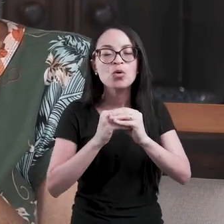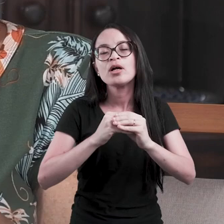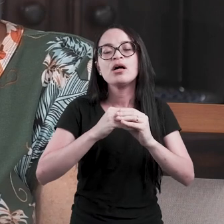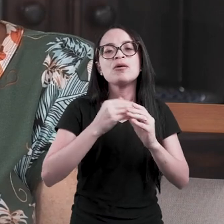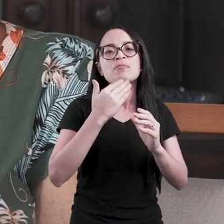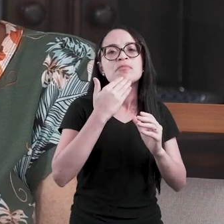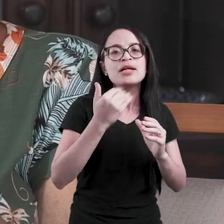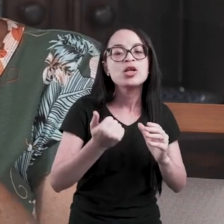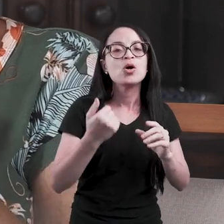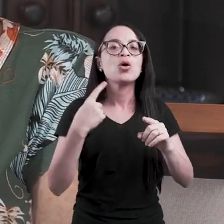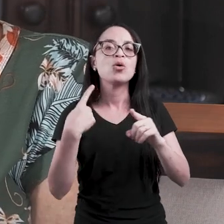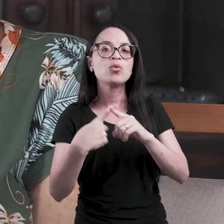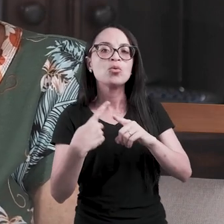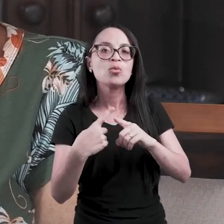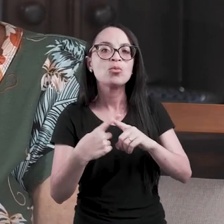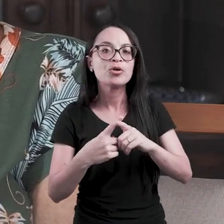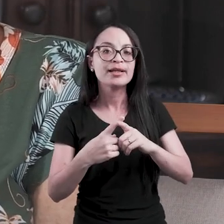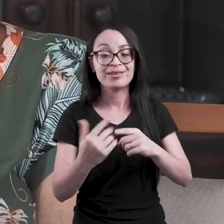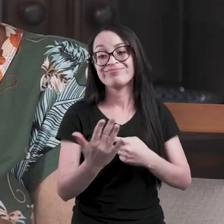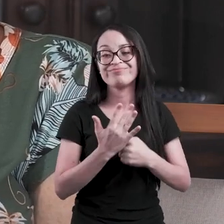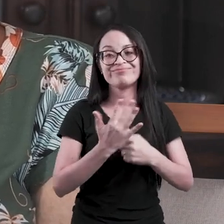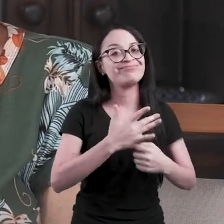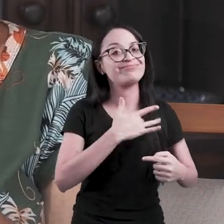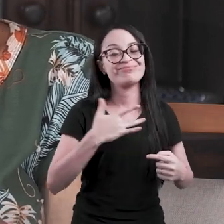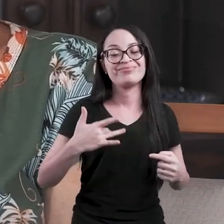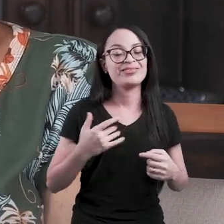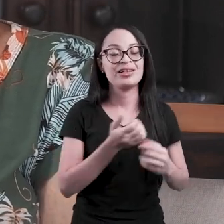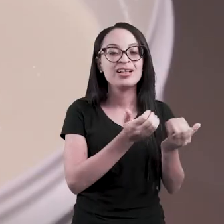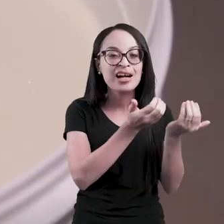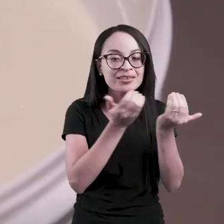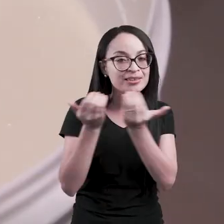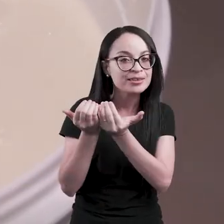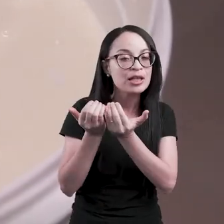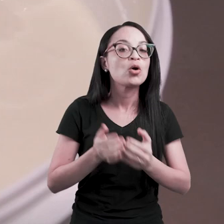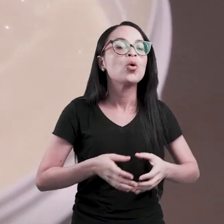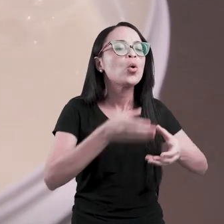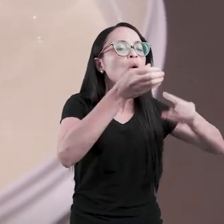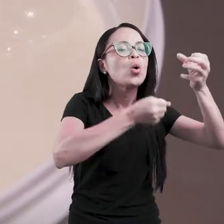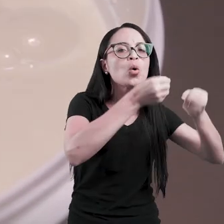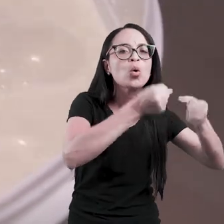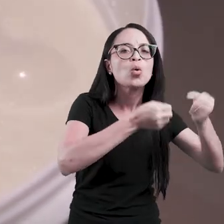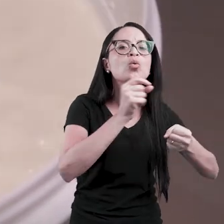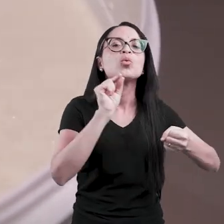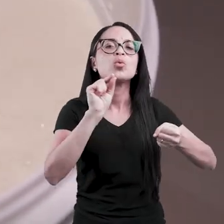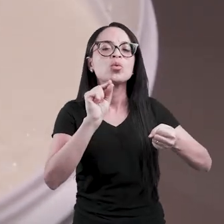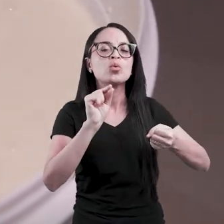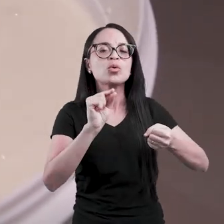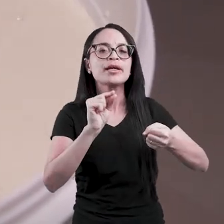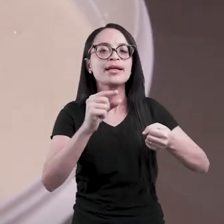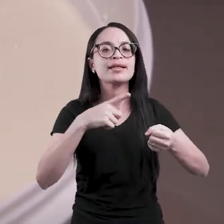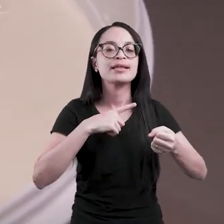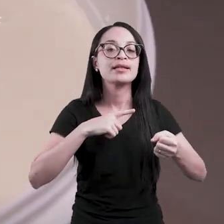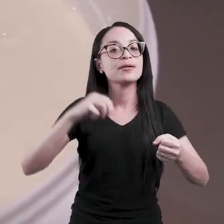ainda enriquece mais ainda o valor nutricional do milho. O que é que o leite faz? Supre essa